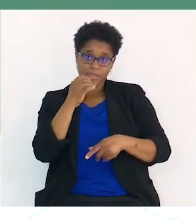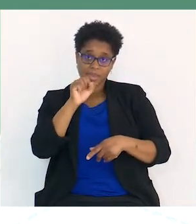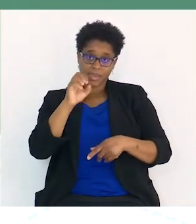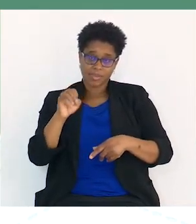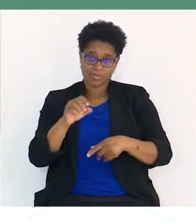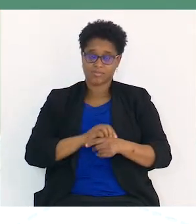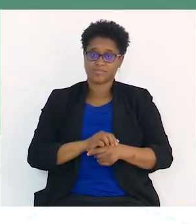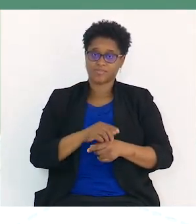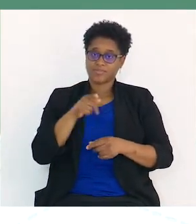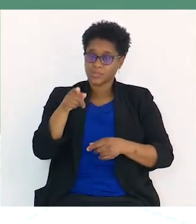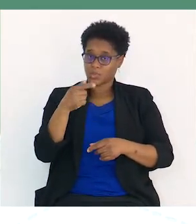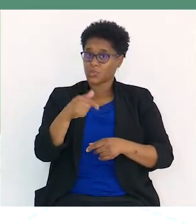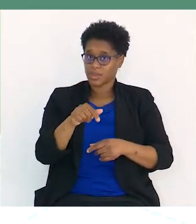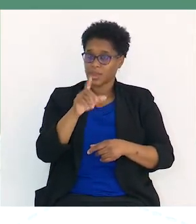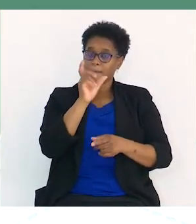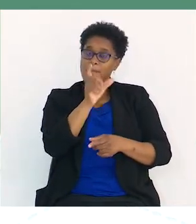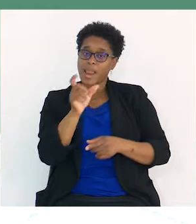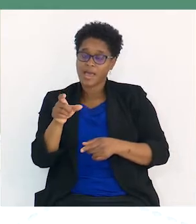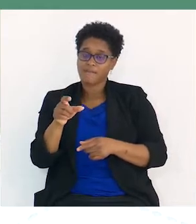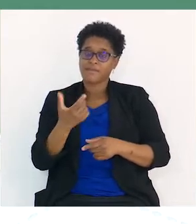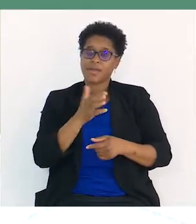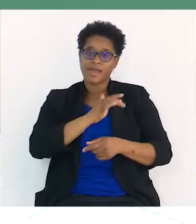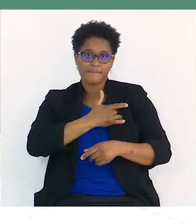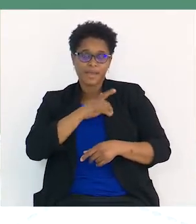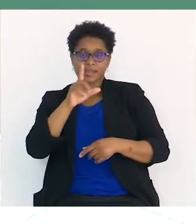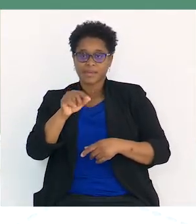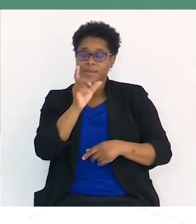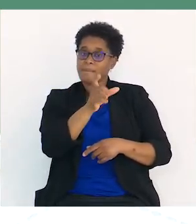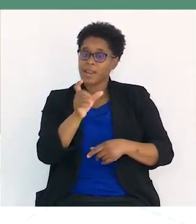e a palavra amigo.